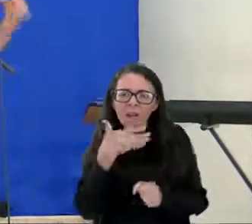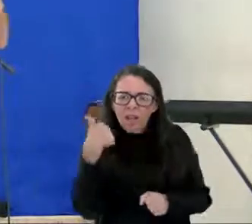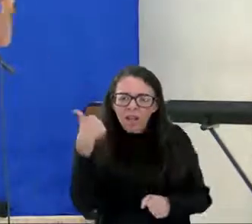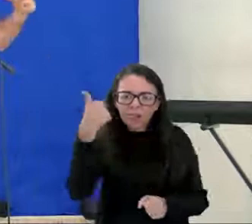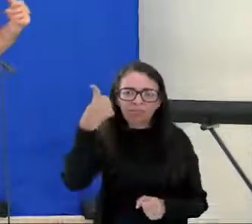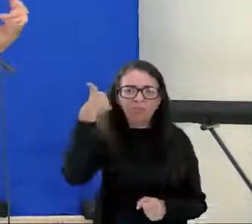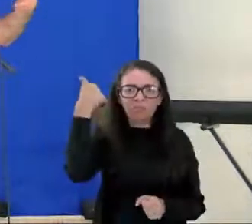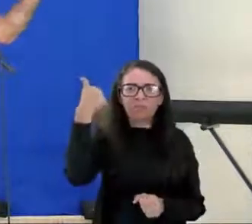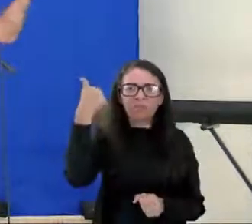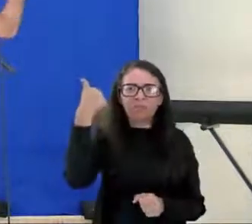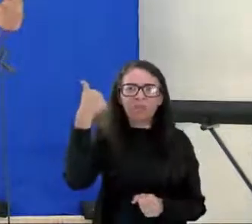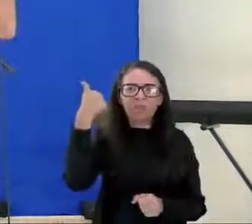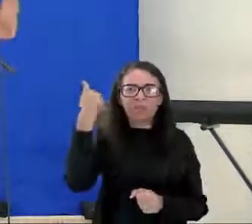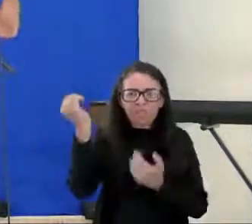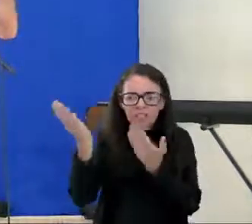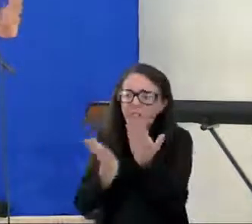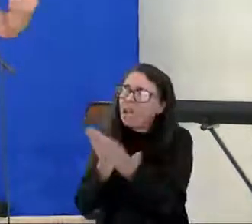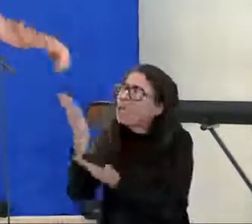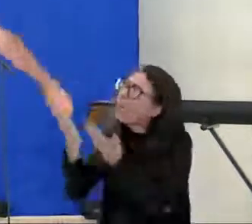Paizinho daquele tamanho lá, ó.